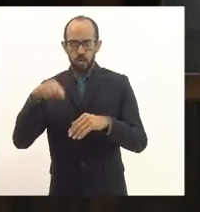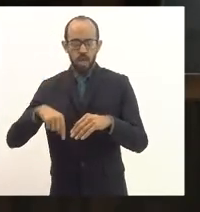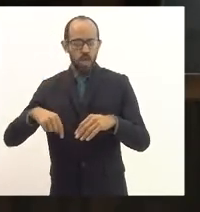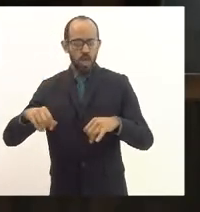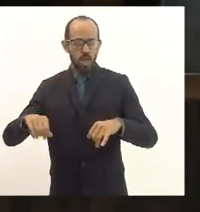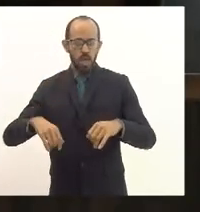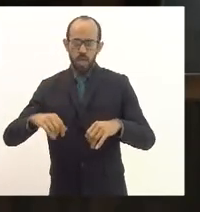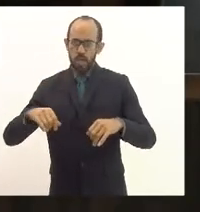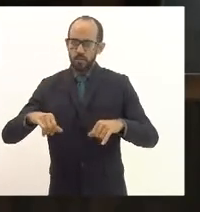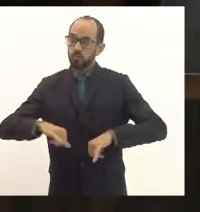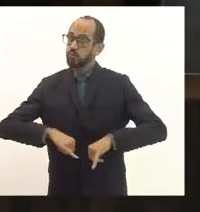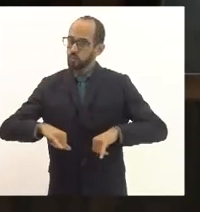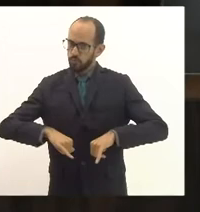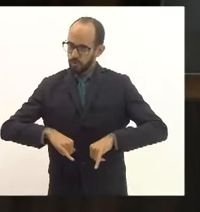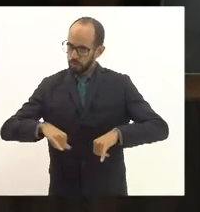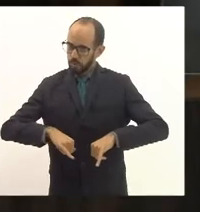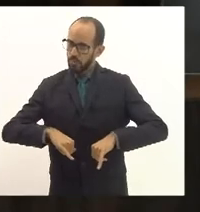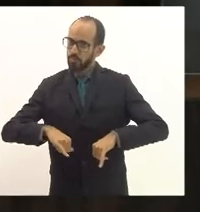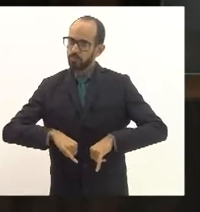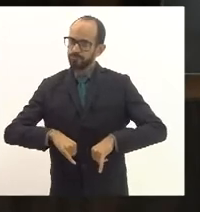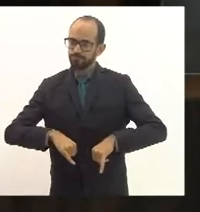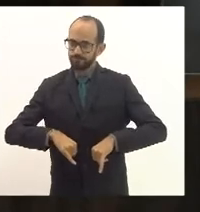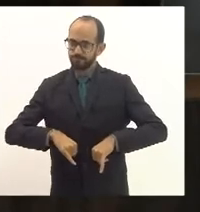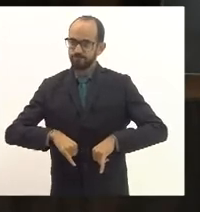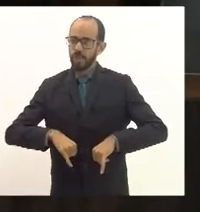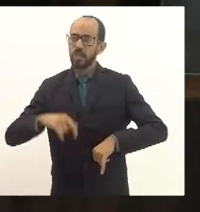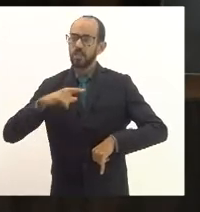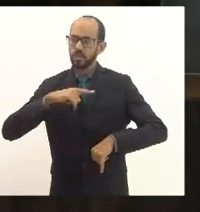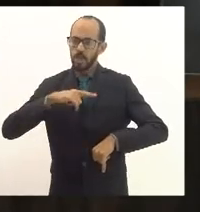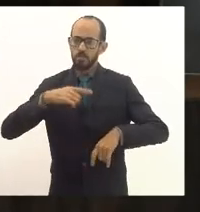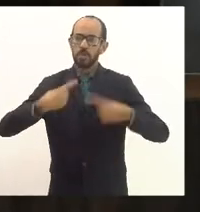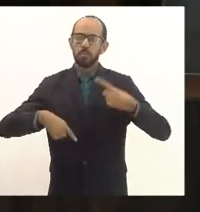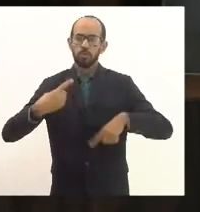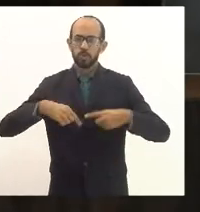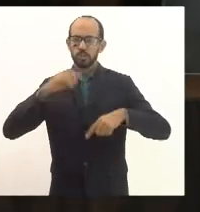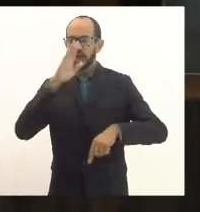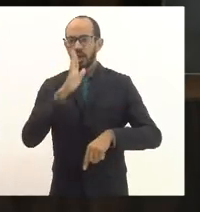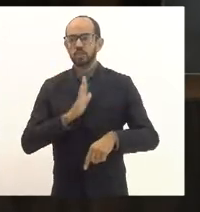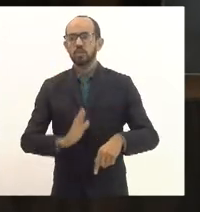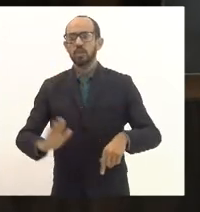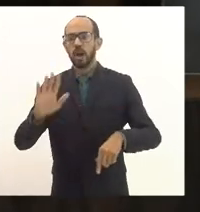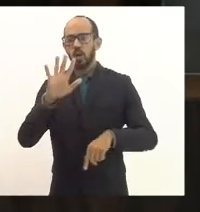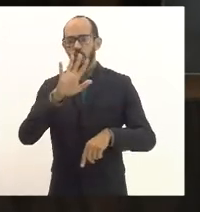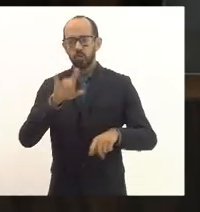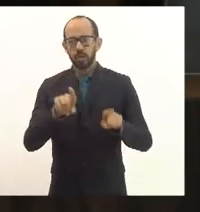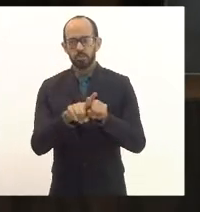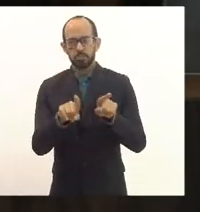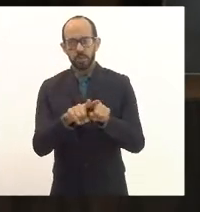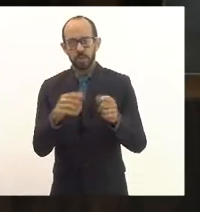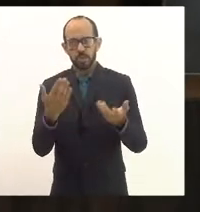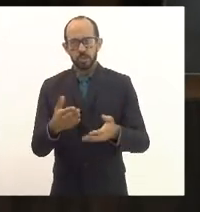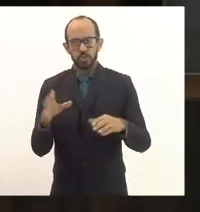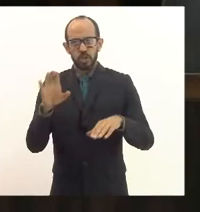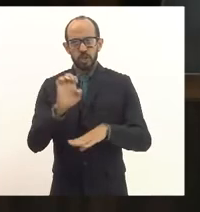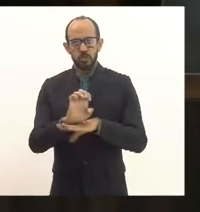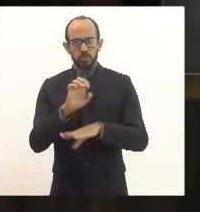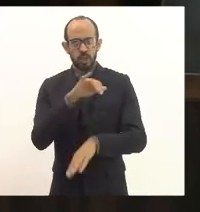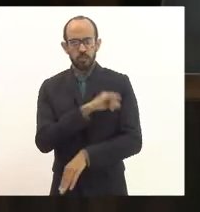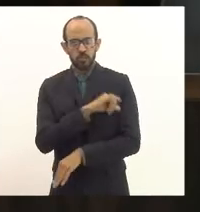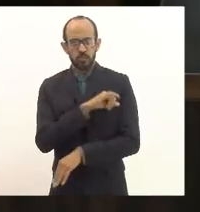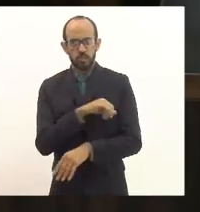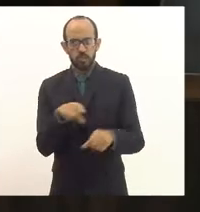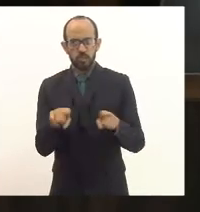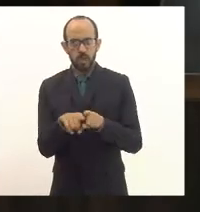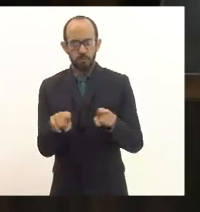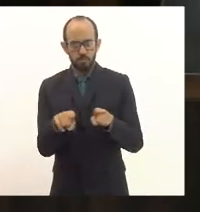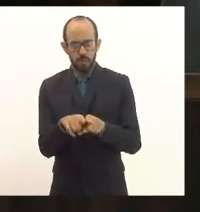de separação dos pais. Já tem uma política nacional de reparação e o que a gente quer é estender no Estado do Rio de Janeiro.